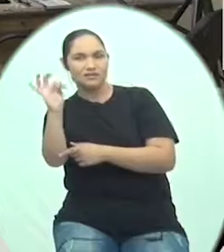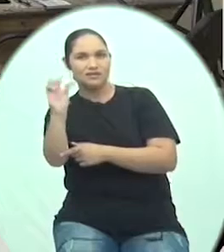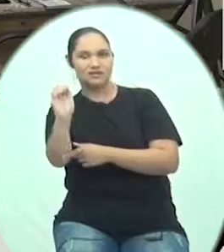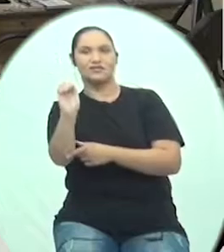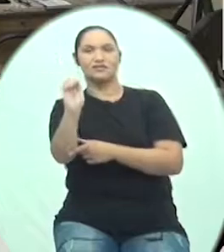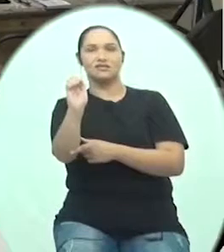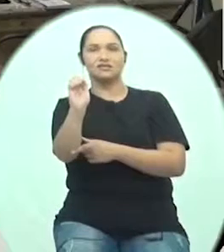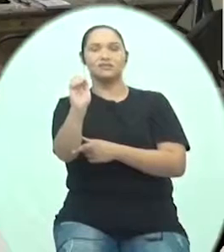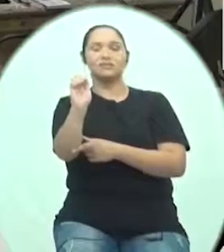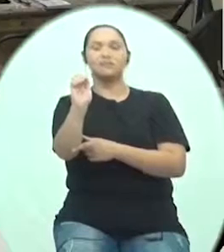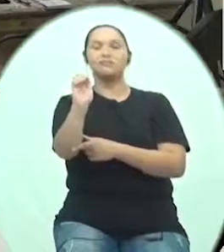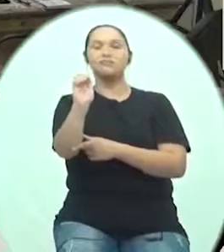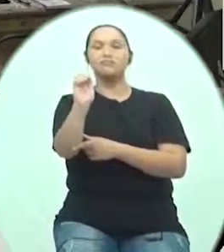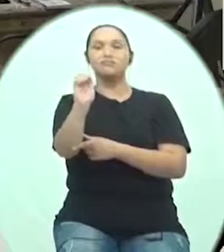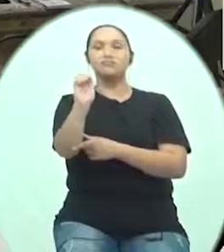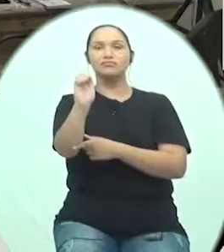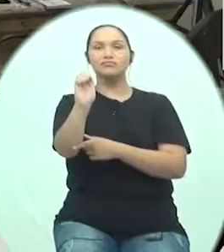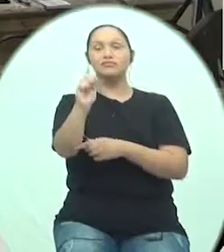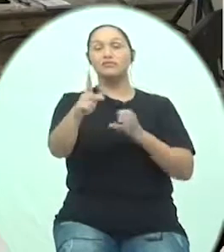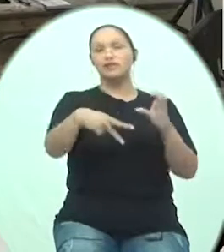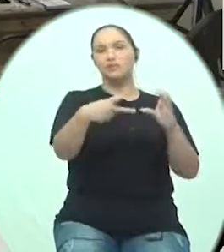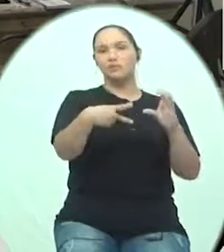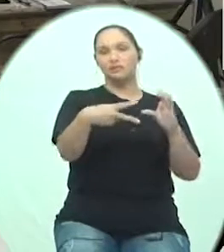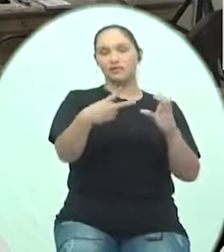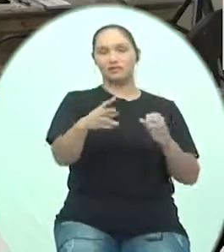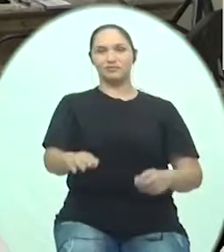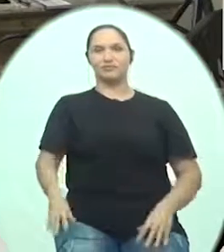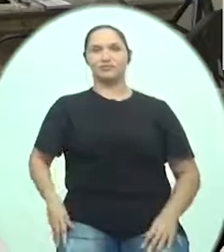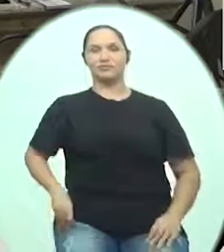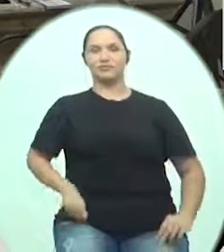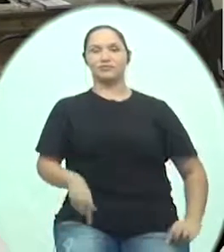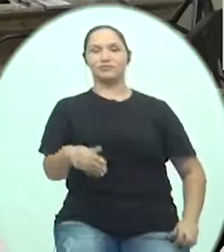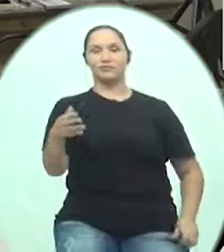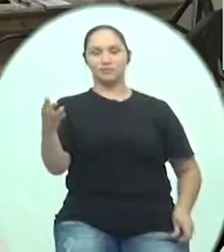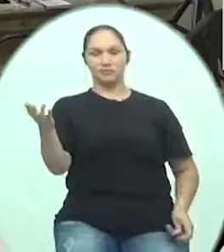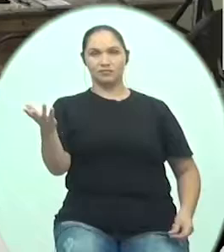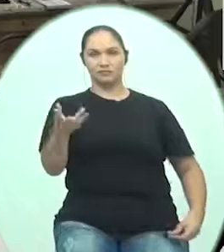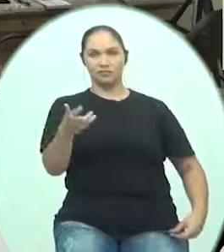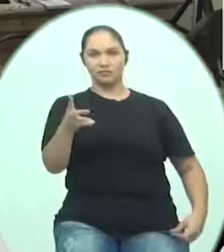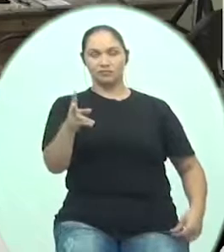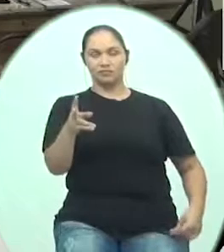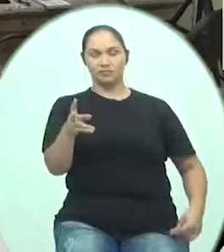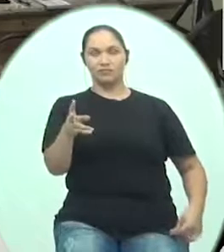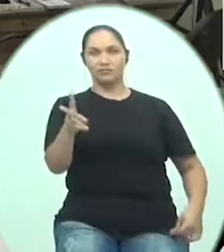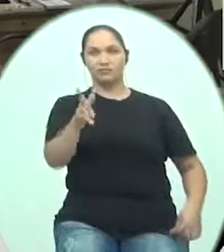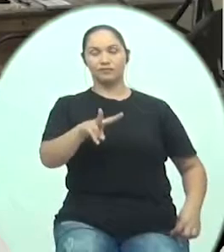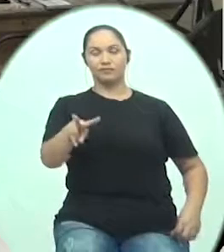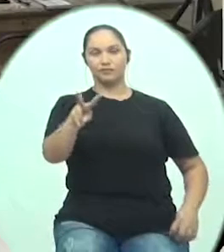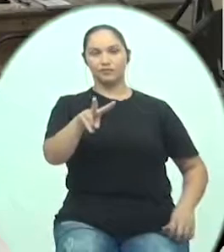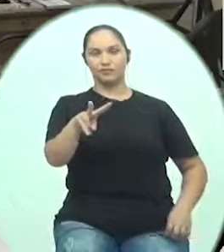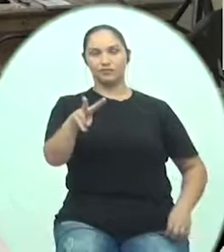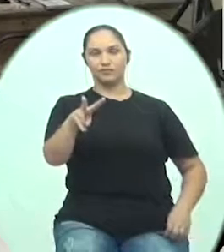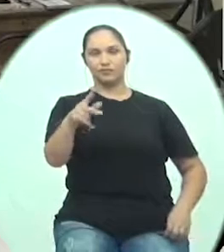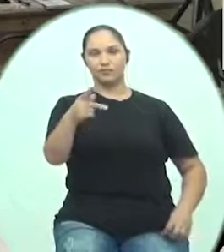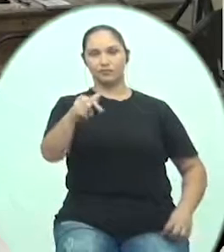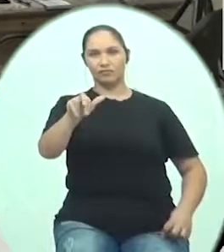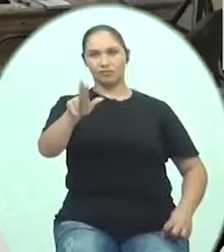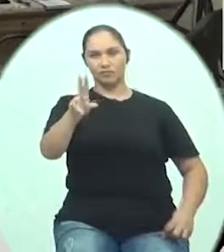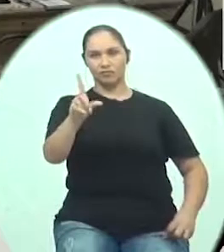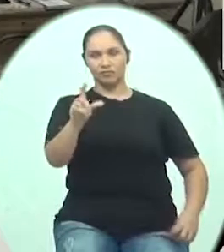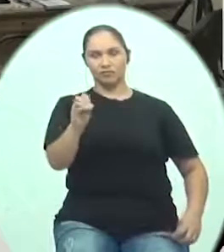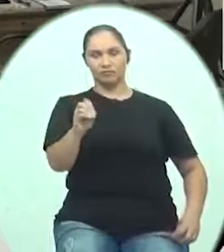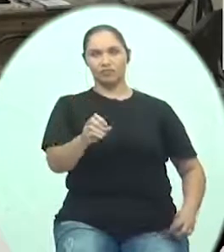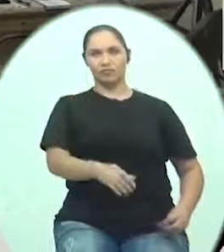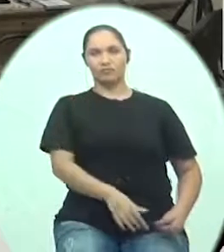horário do vereador Ademir e do vereador Antônio Manoel será disponibilizado ao Vereador zairo Casagrande com a palavra o vereador José Paulo ferrare vossa